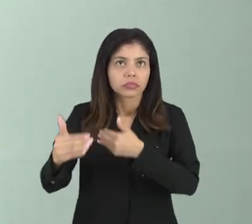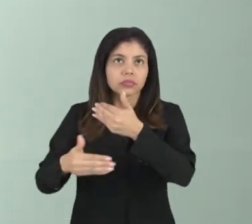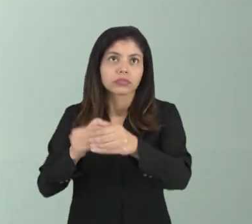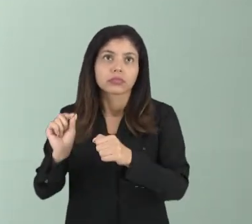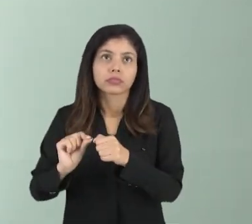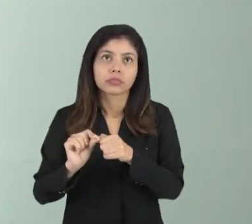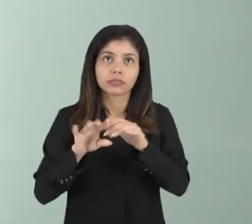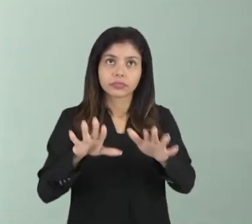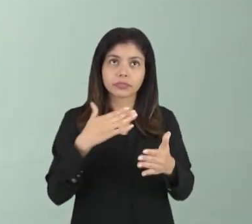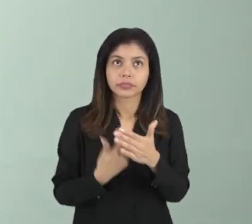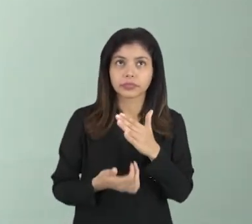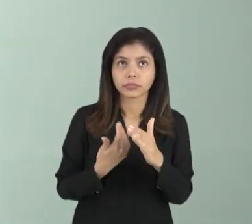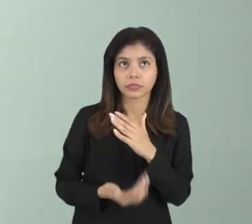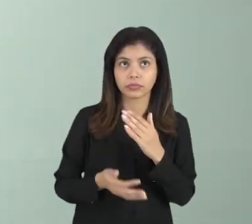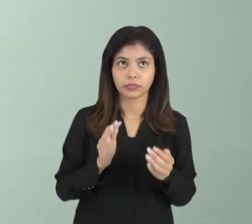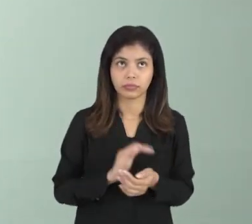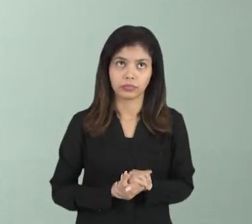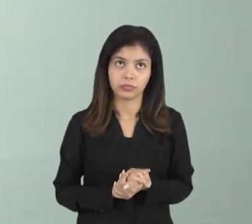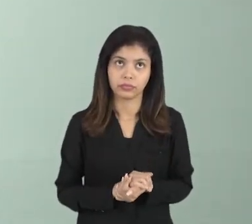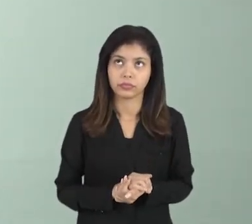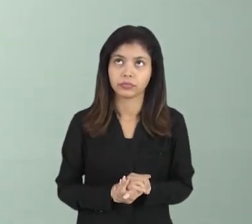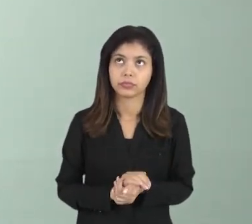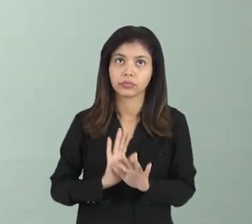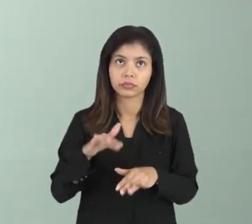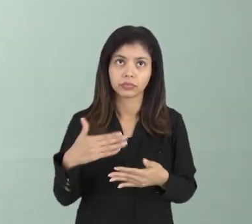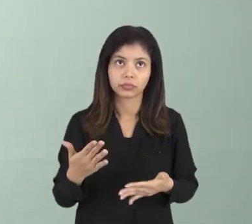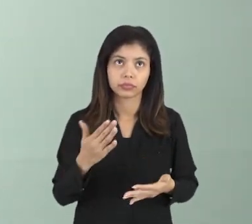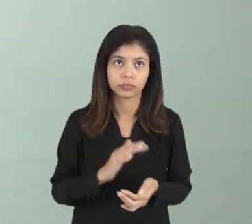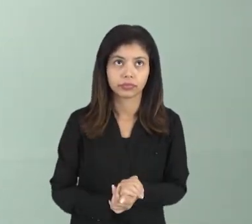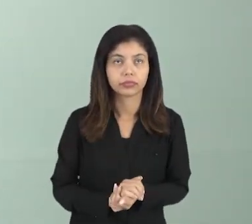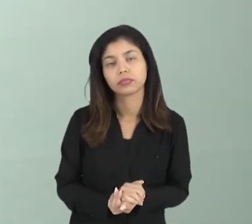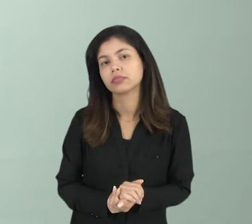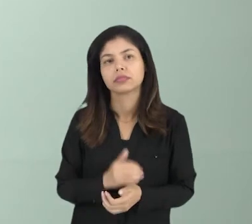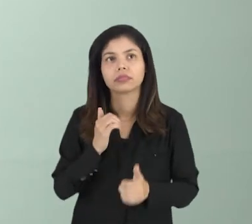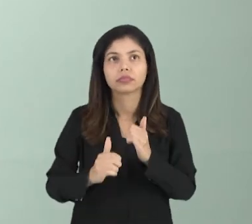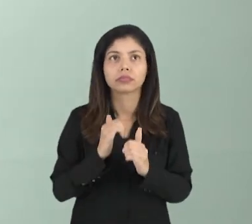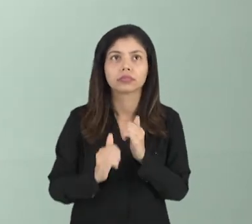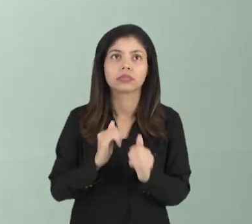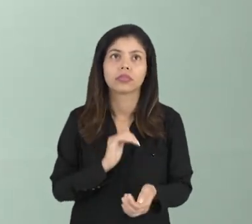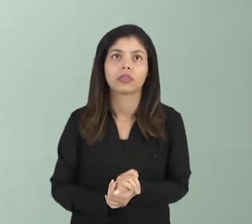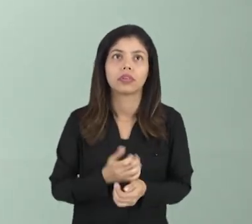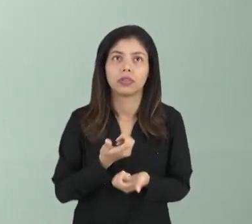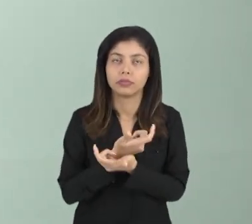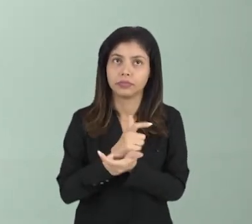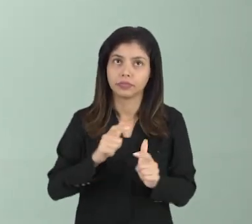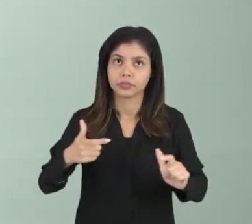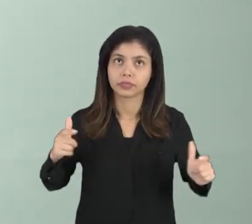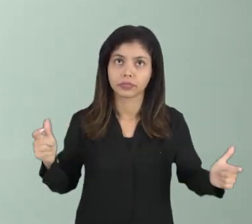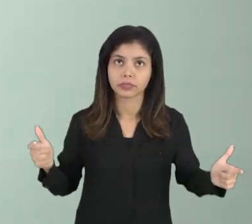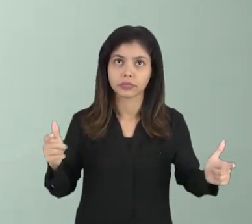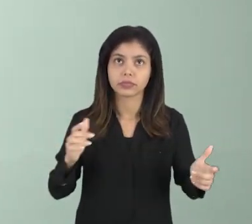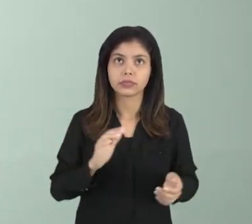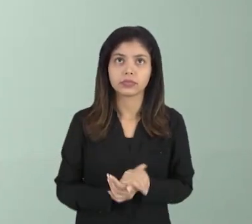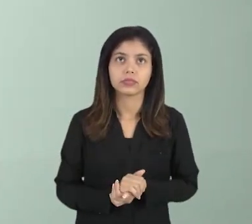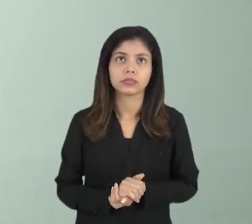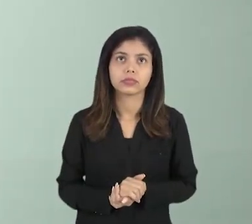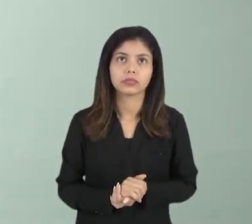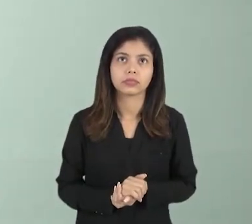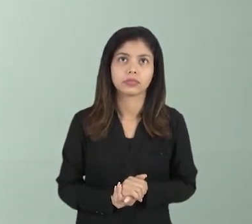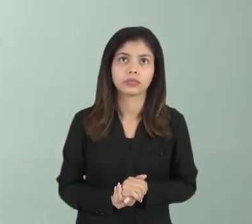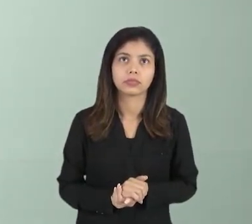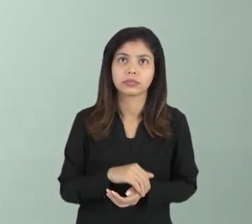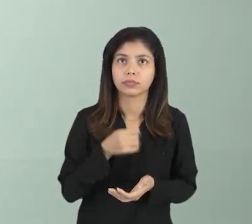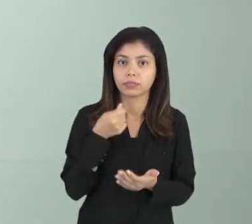você faz, você perde energia. Quais são os fatores responsáveis por isso? Força de atrito, tá? O que você tem